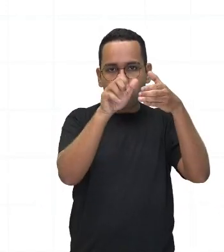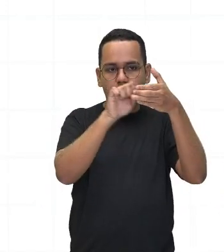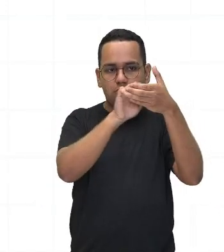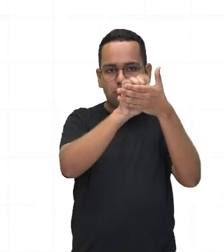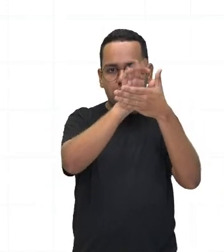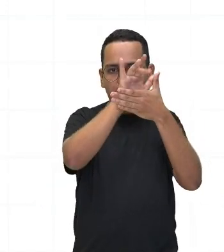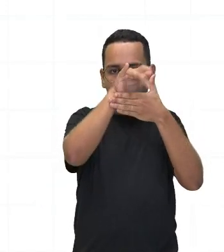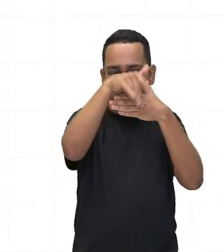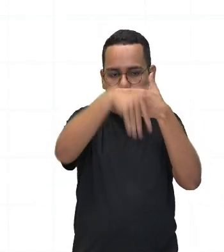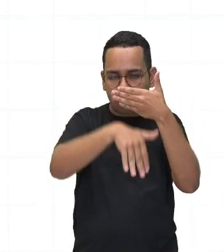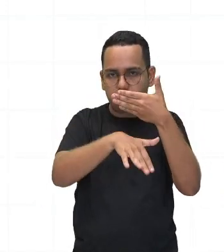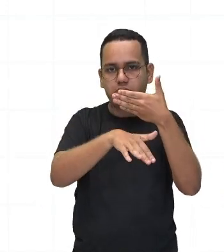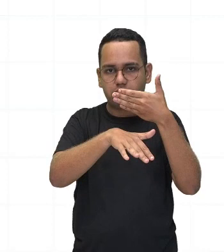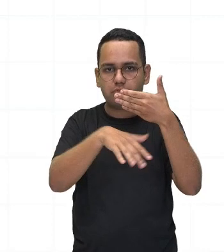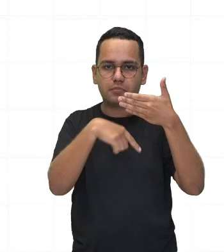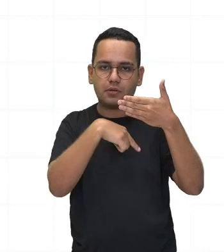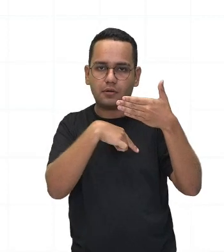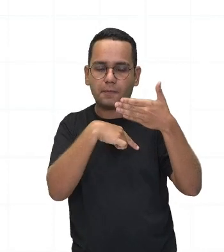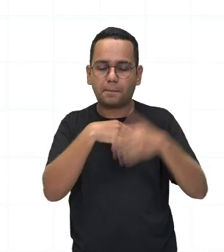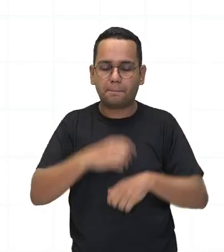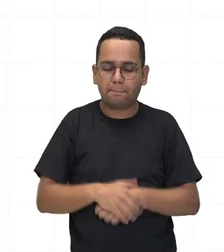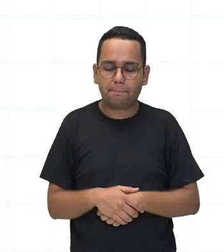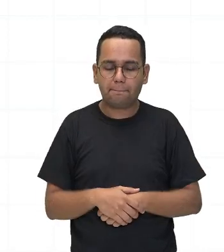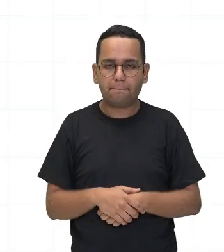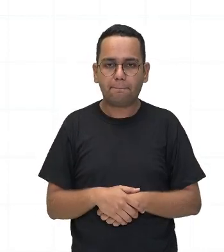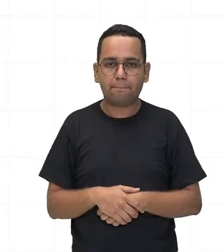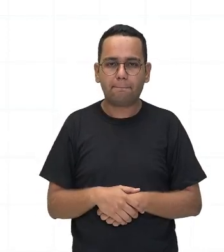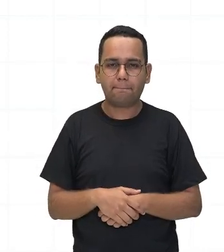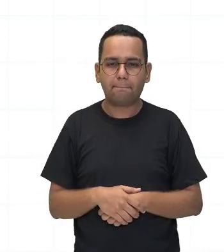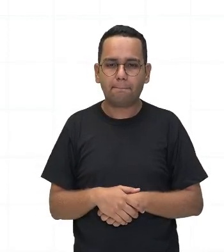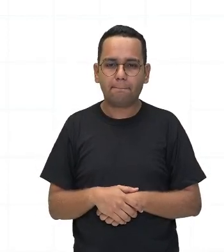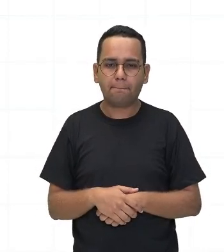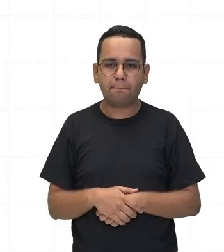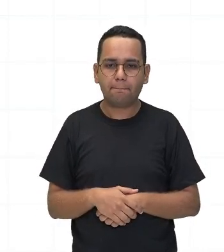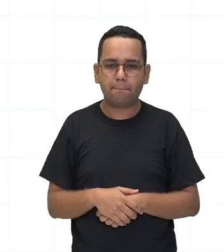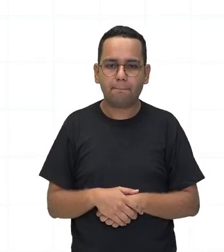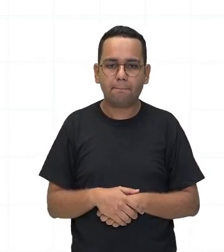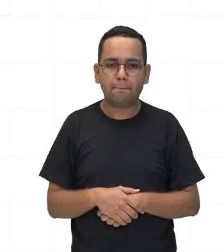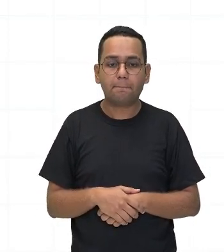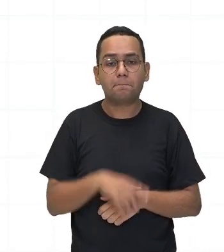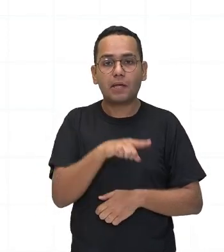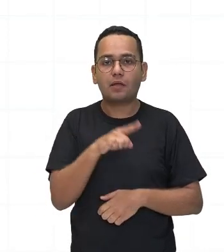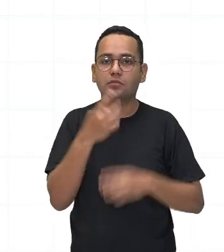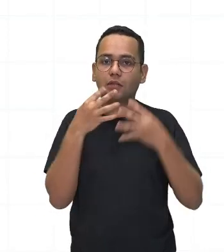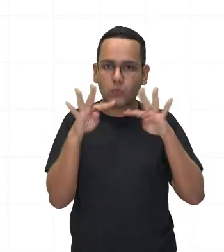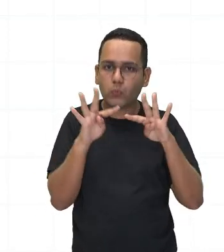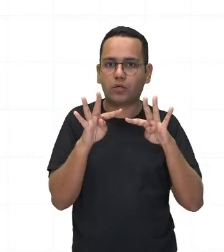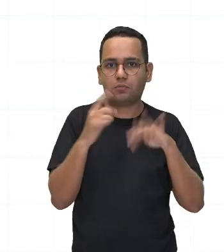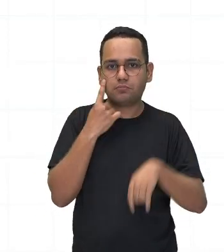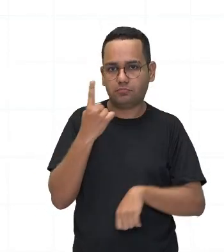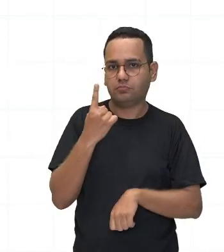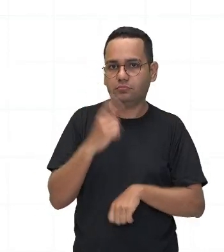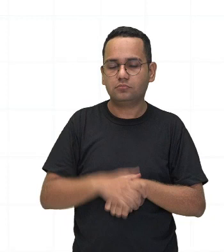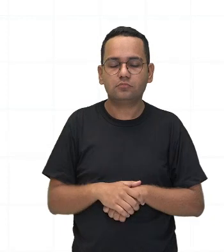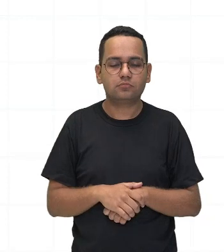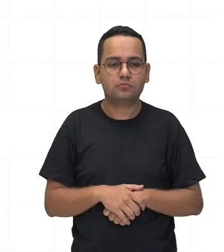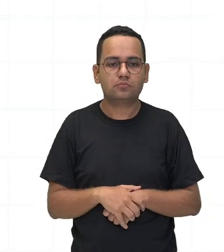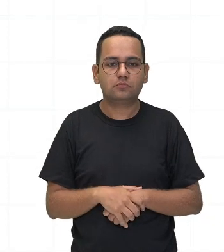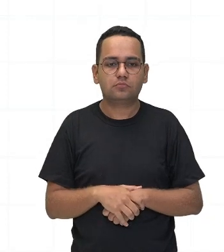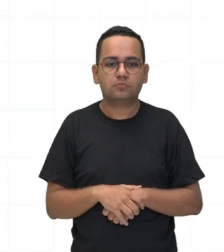da presença de vulcão na superfície dessa Terra, e que é uma reação natural ali do